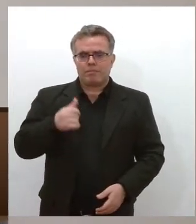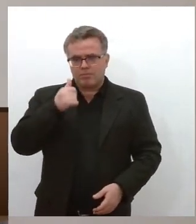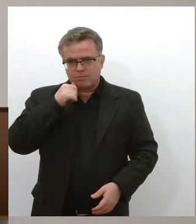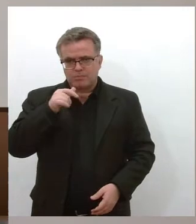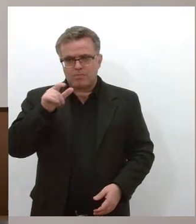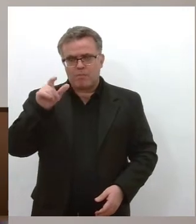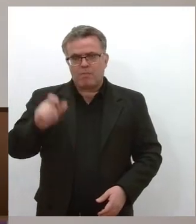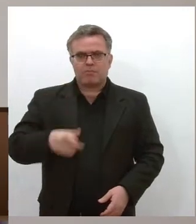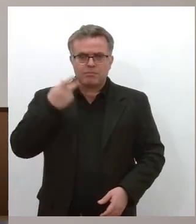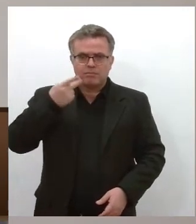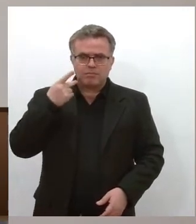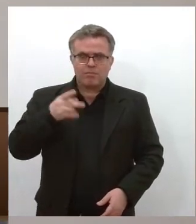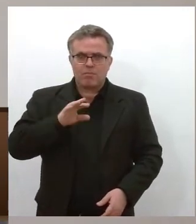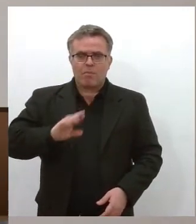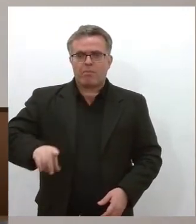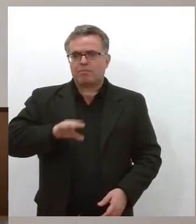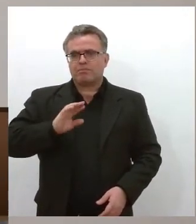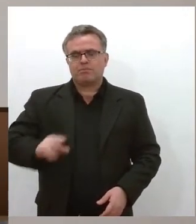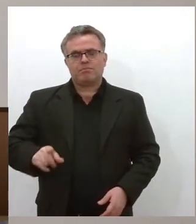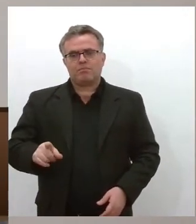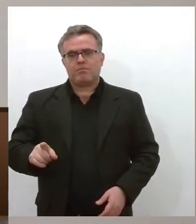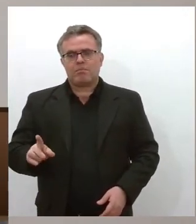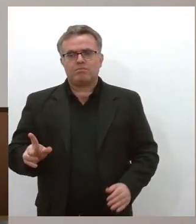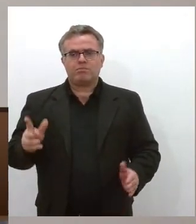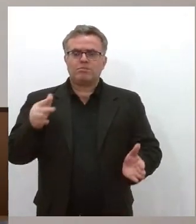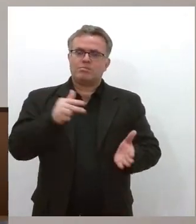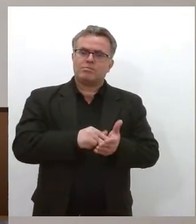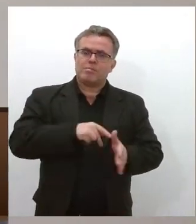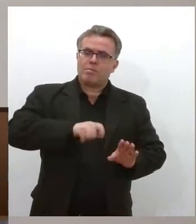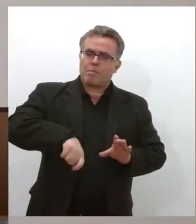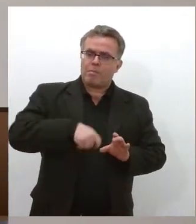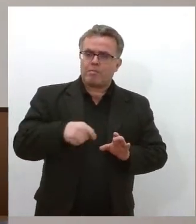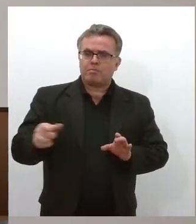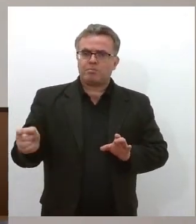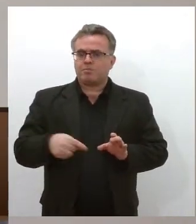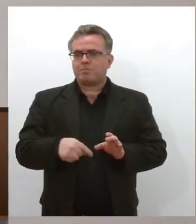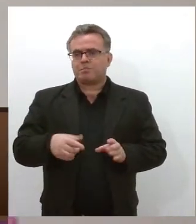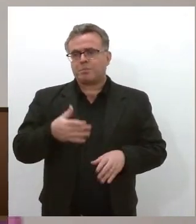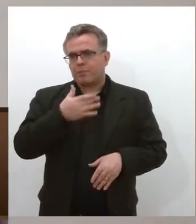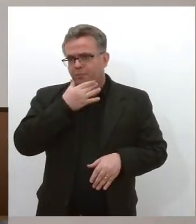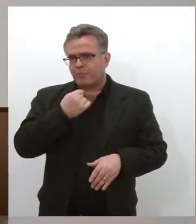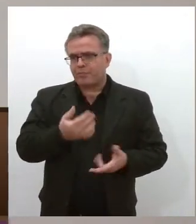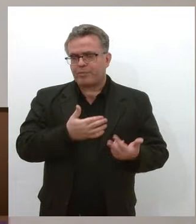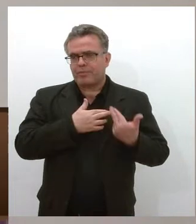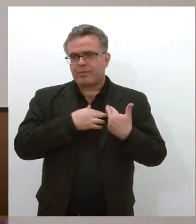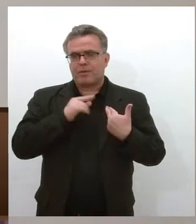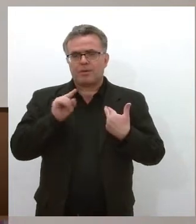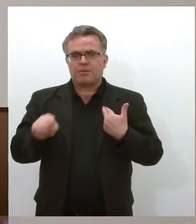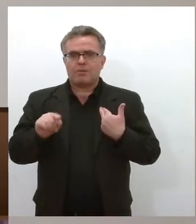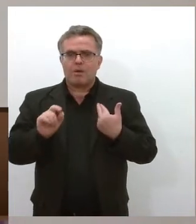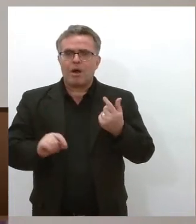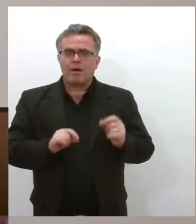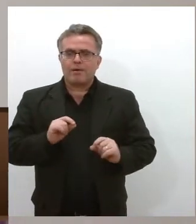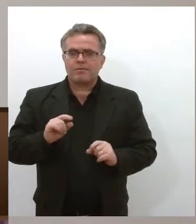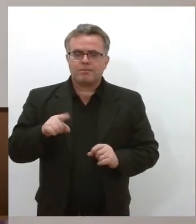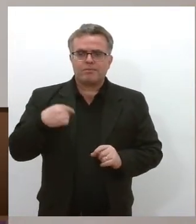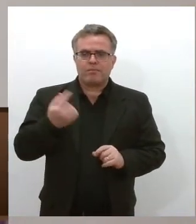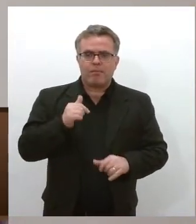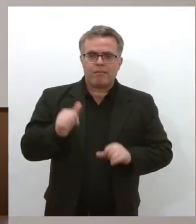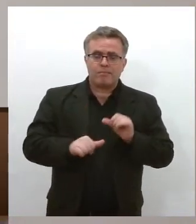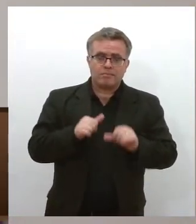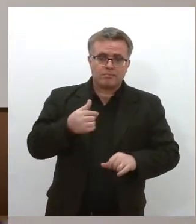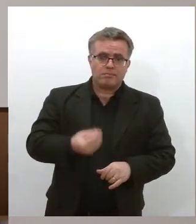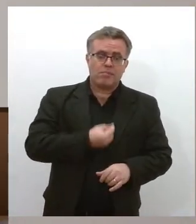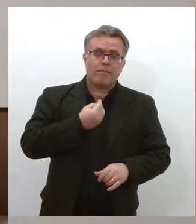que lugar de mulher não é nesses espaços tão hostis, isso é coisa para homem. Então, até a gente desconstruir essa cultura